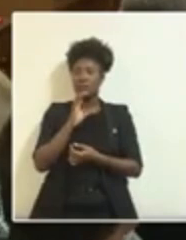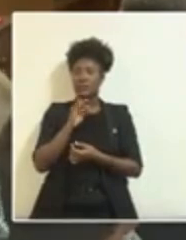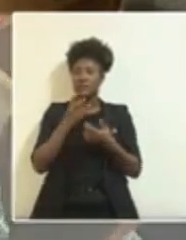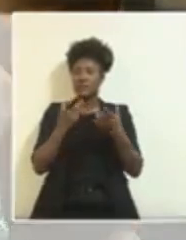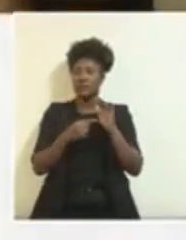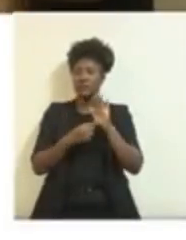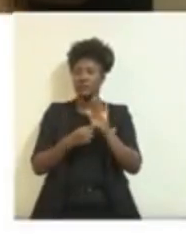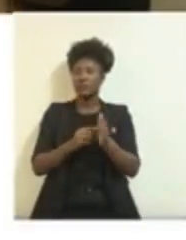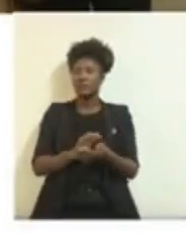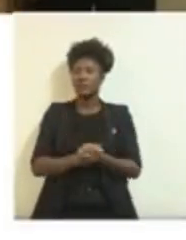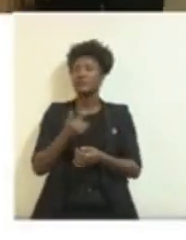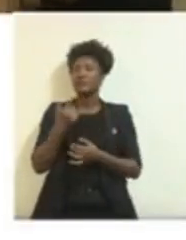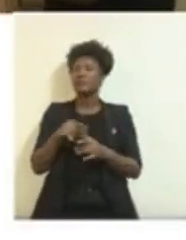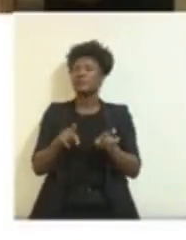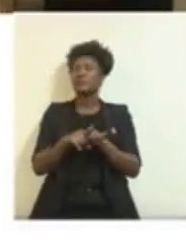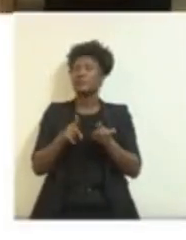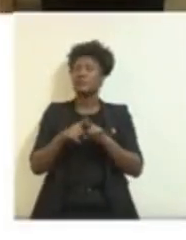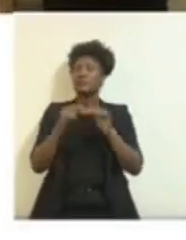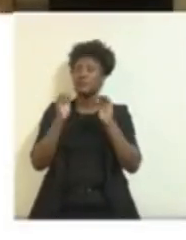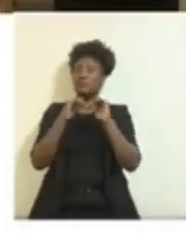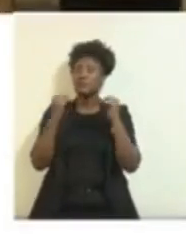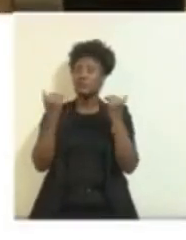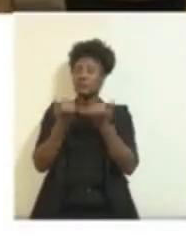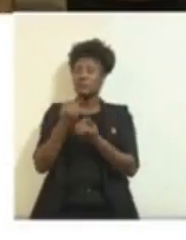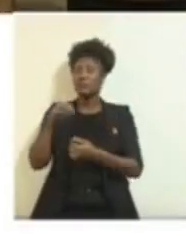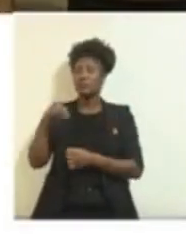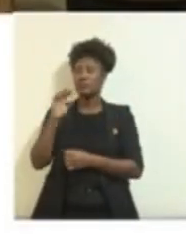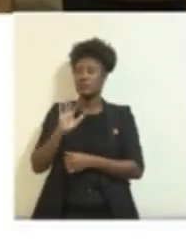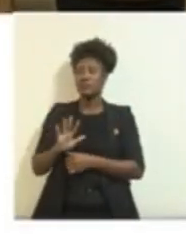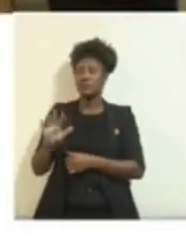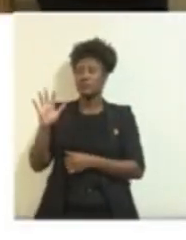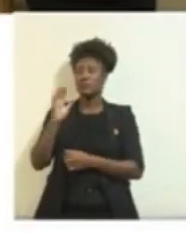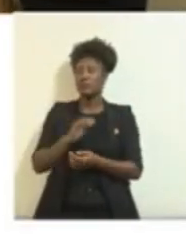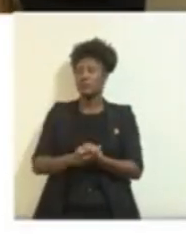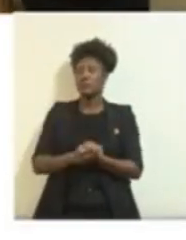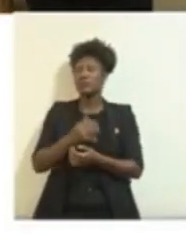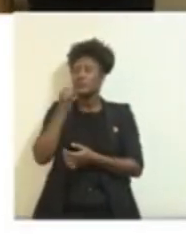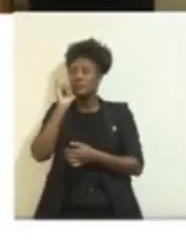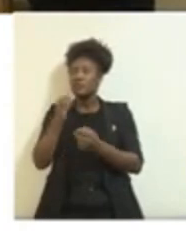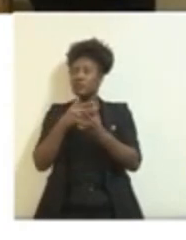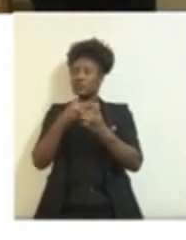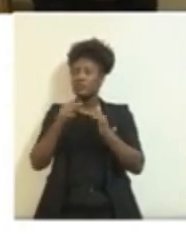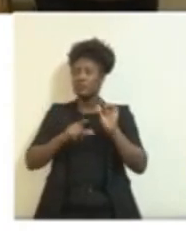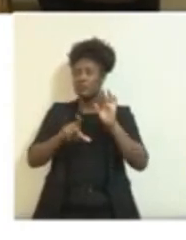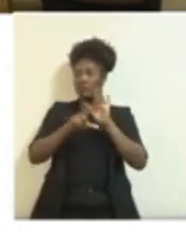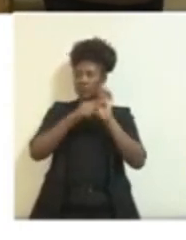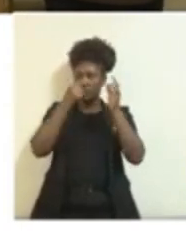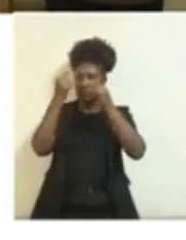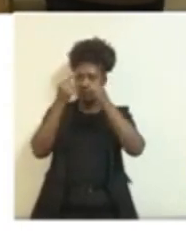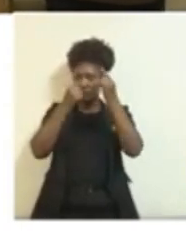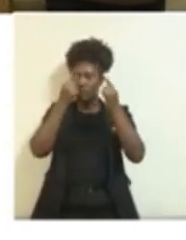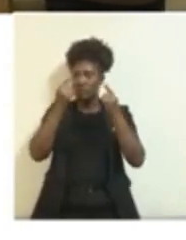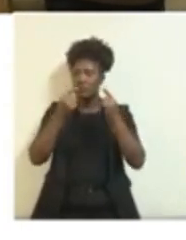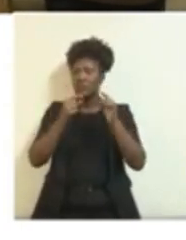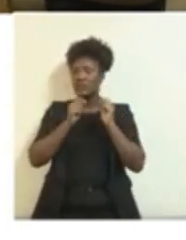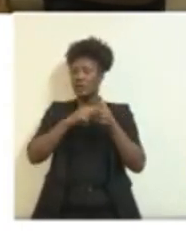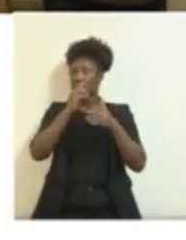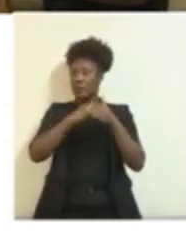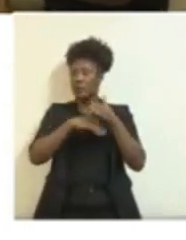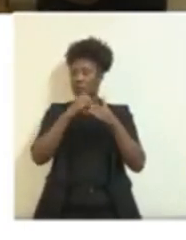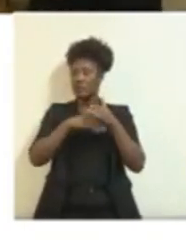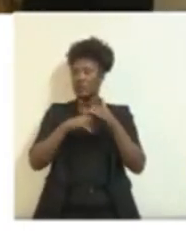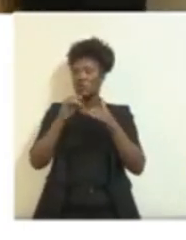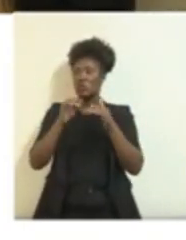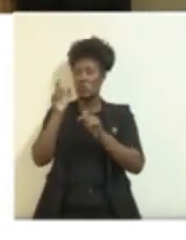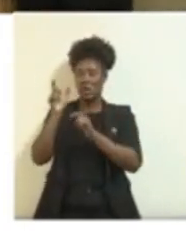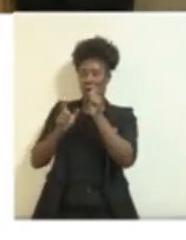tinha. E Congresso Nacional, é óbvio. Rejeitar tentativas de mudar a lei de proteção da vegetação nativa que beneficiam quem a descumpriu